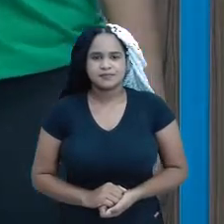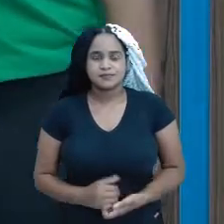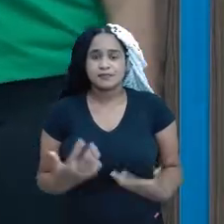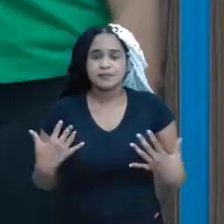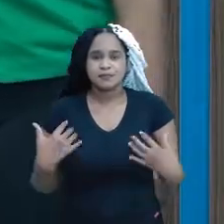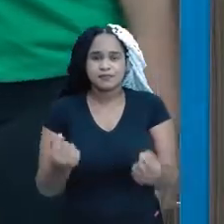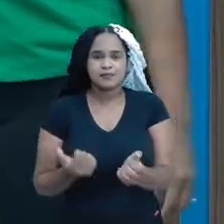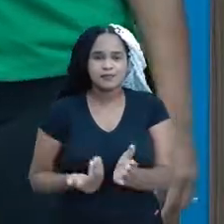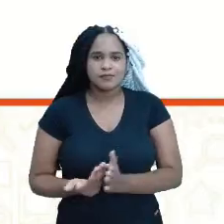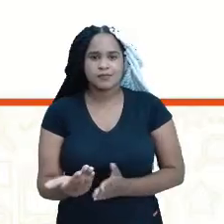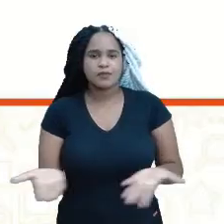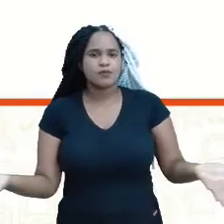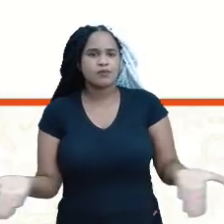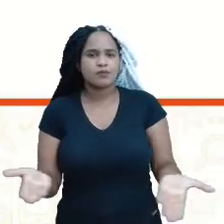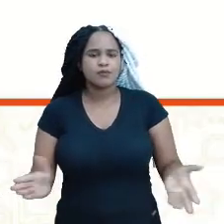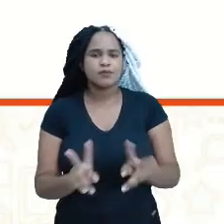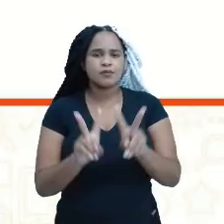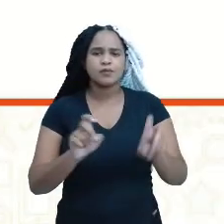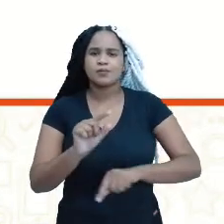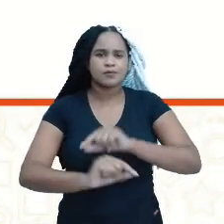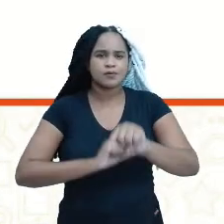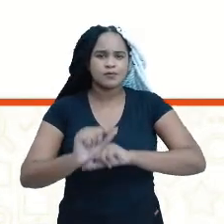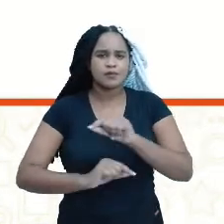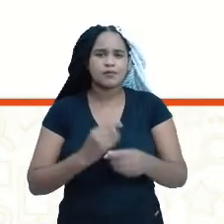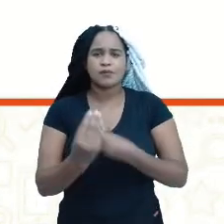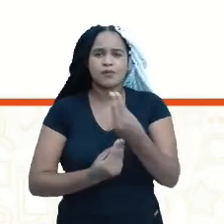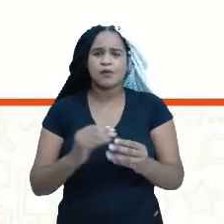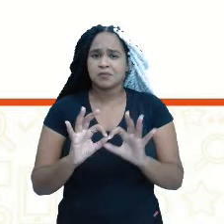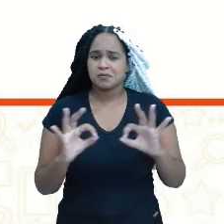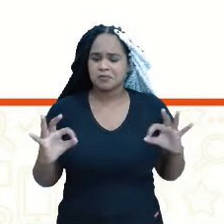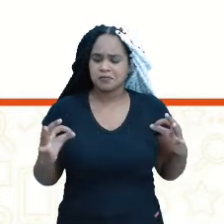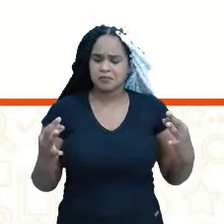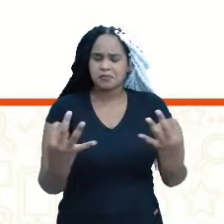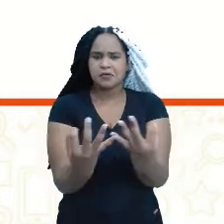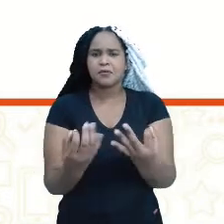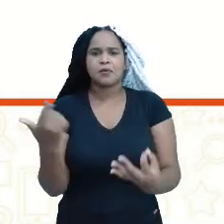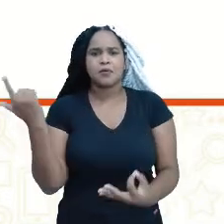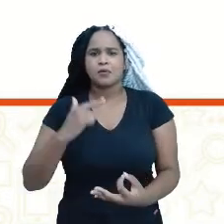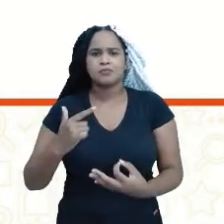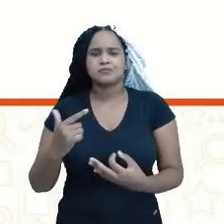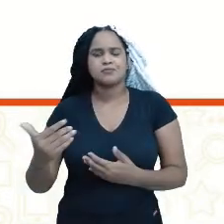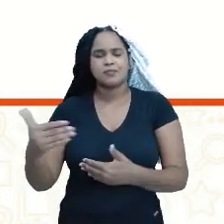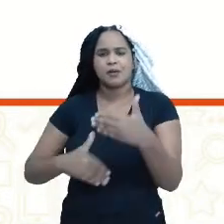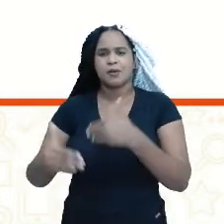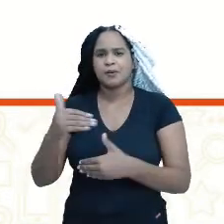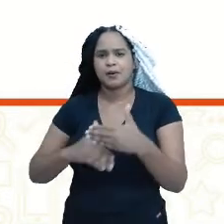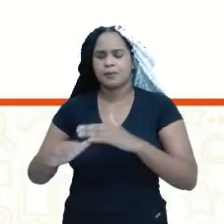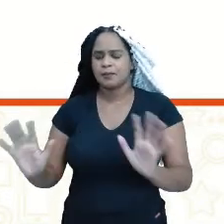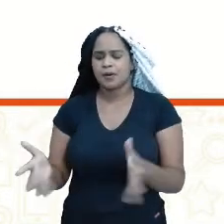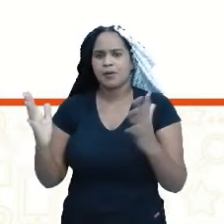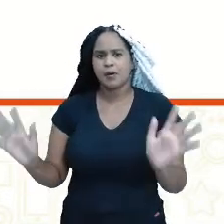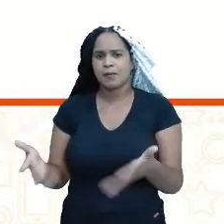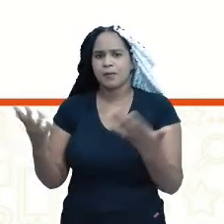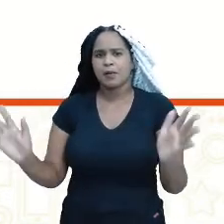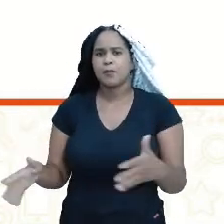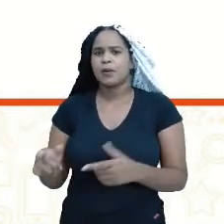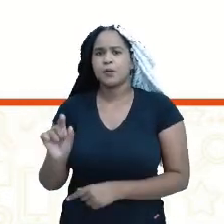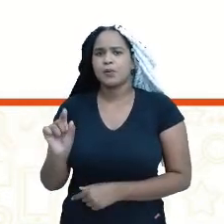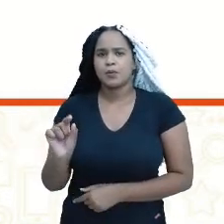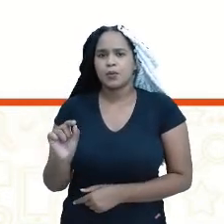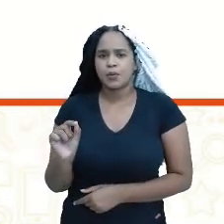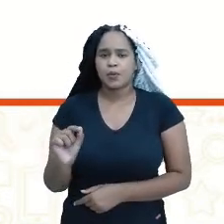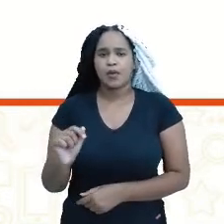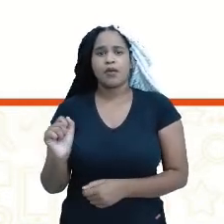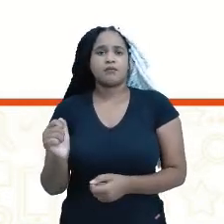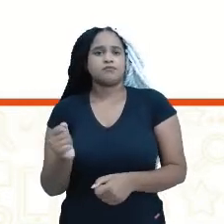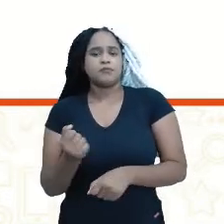Vamos lá. Hoje vamos falar um pouquinho sobre como a família pode participar, incentivar a realização da